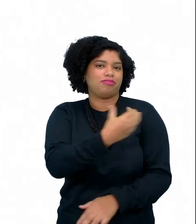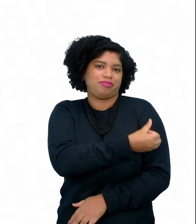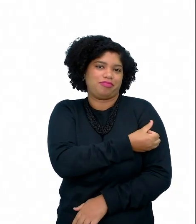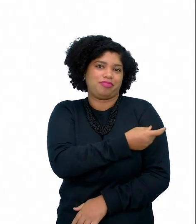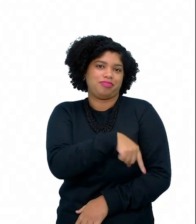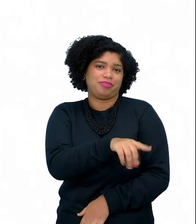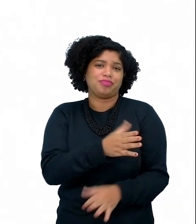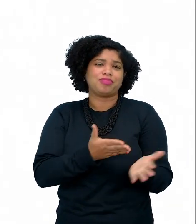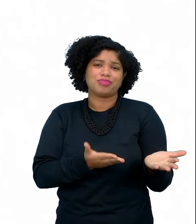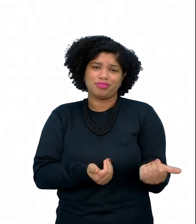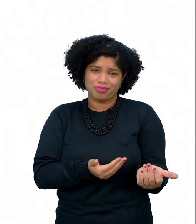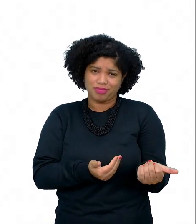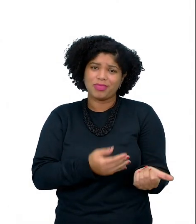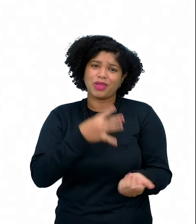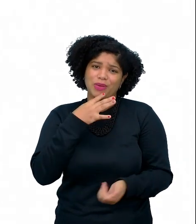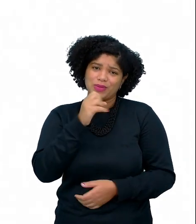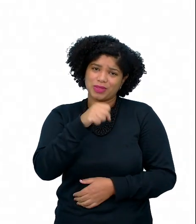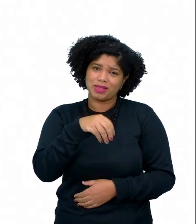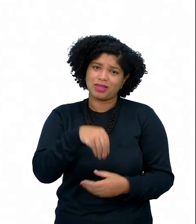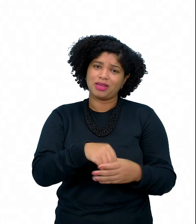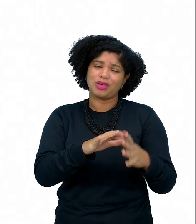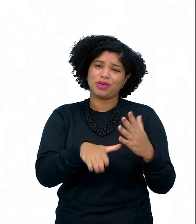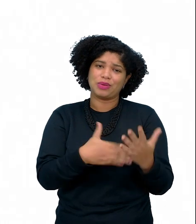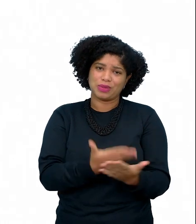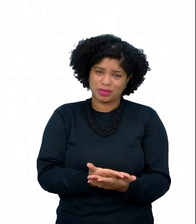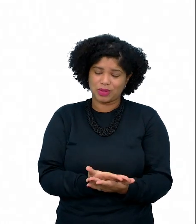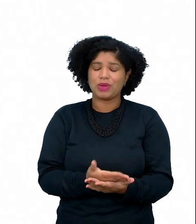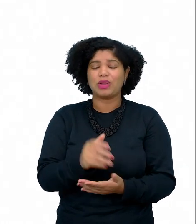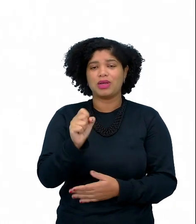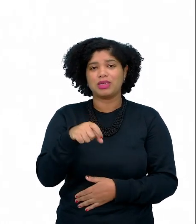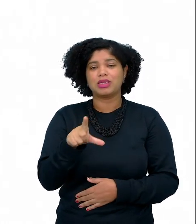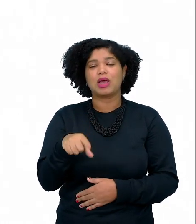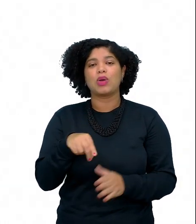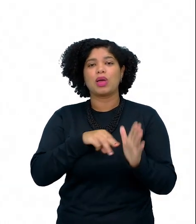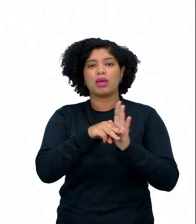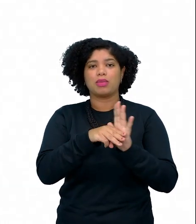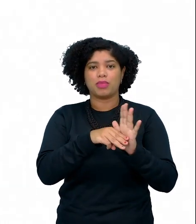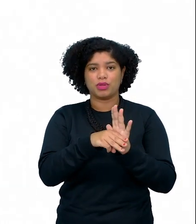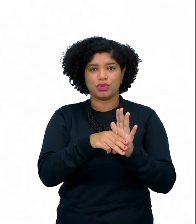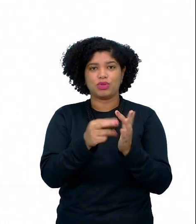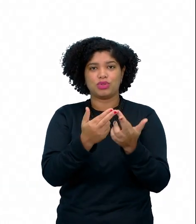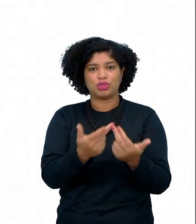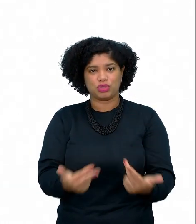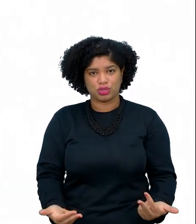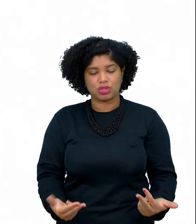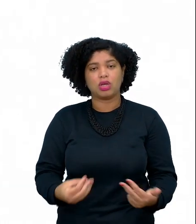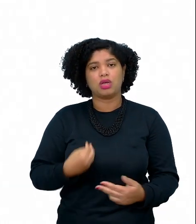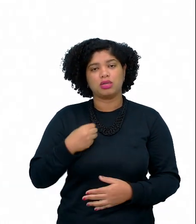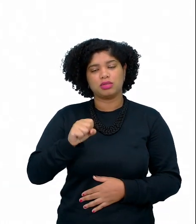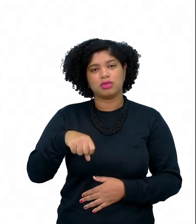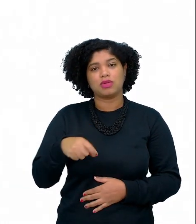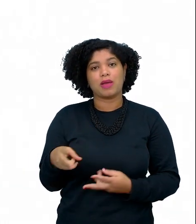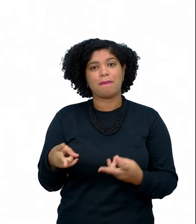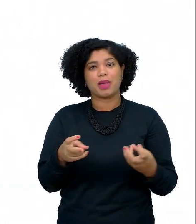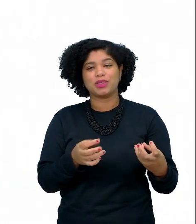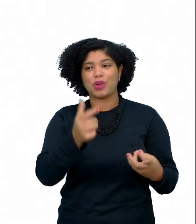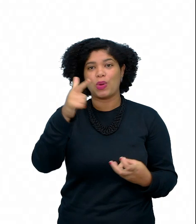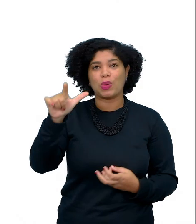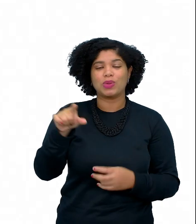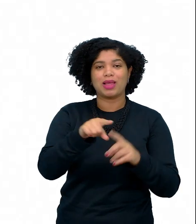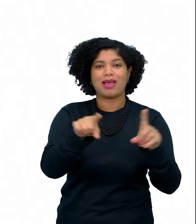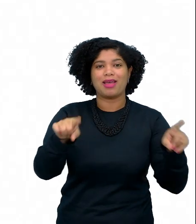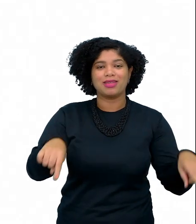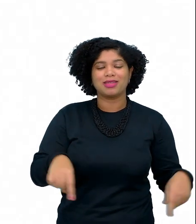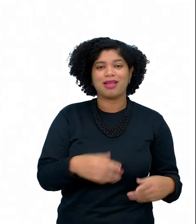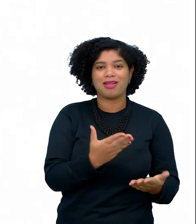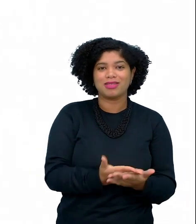jovens, e eles estão conhecendo a escola, conhecendo a nova metodologia que eles se encontram, e verem outras salas de